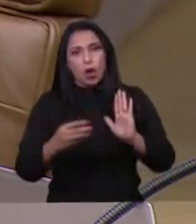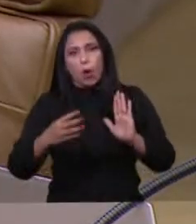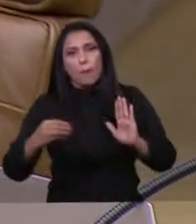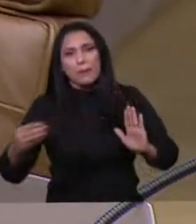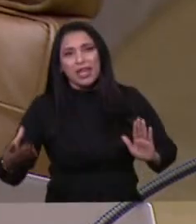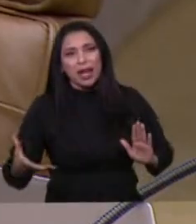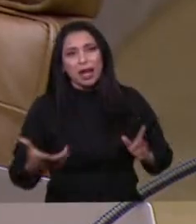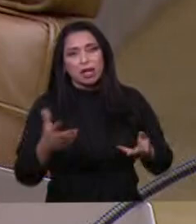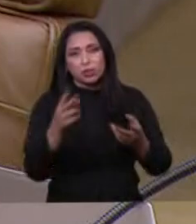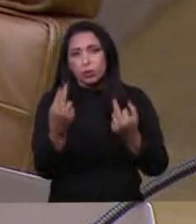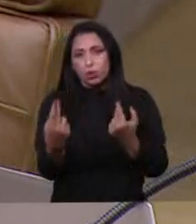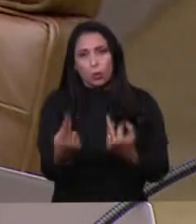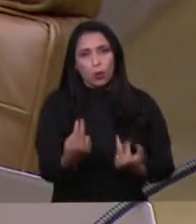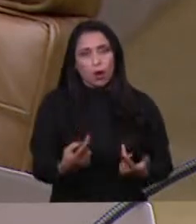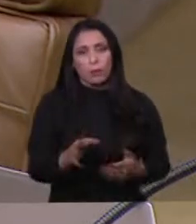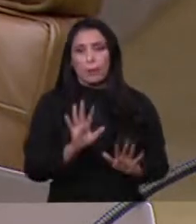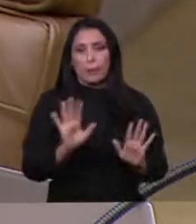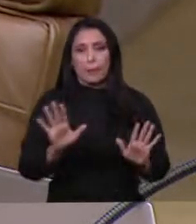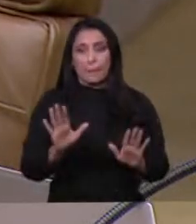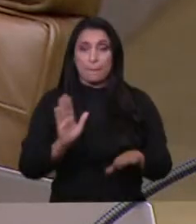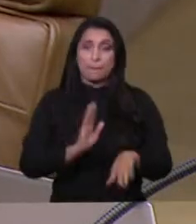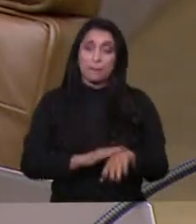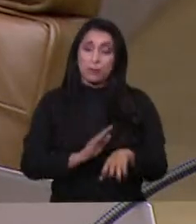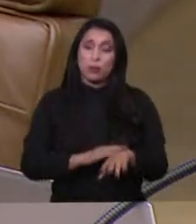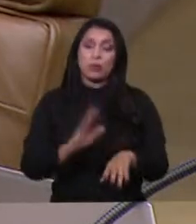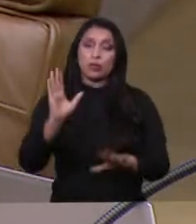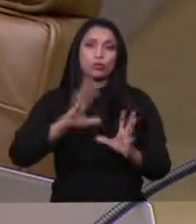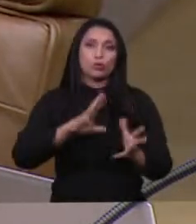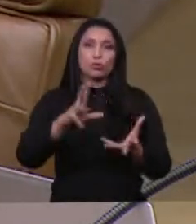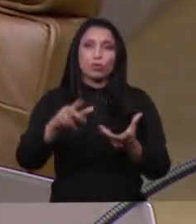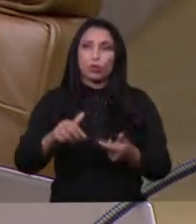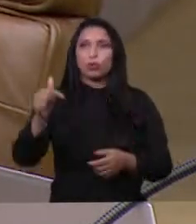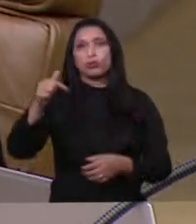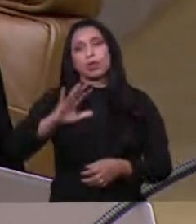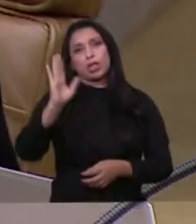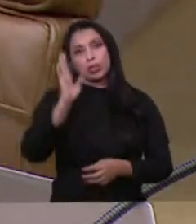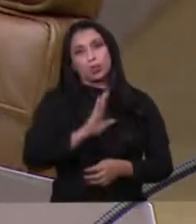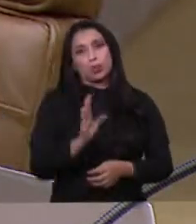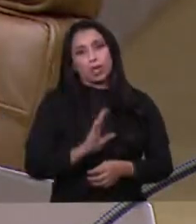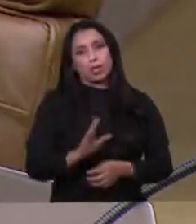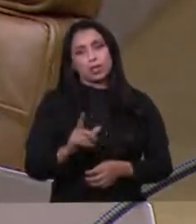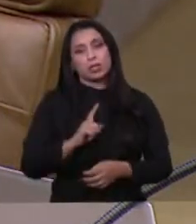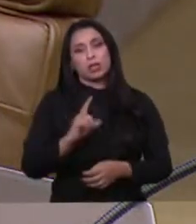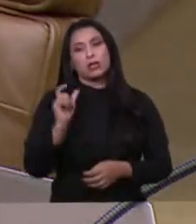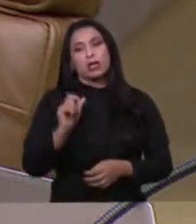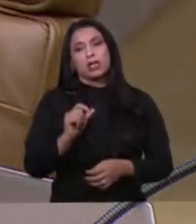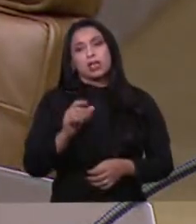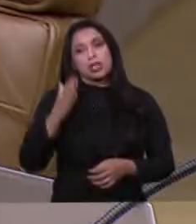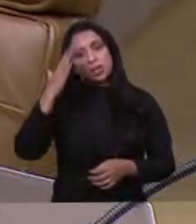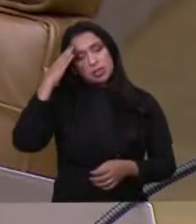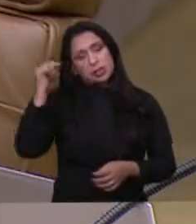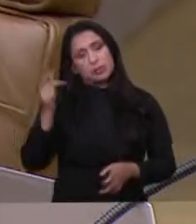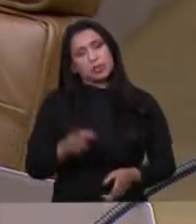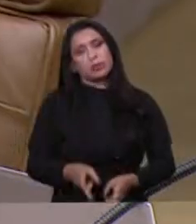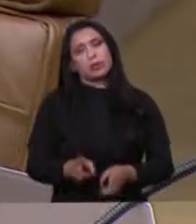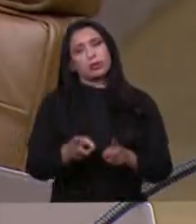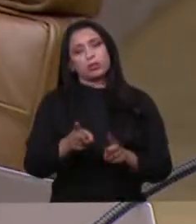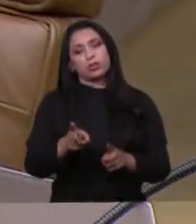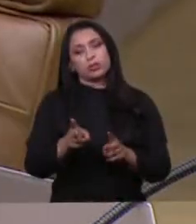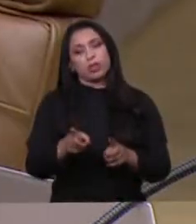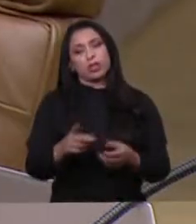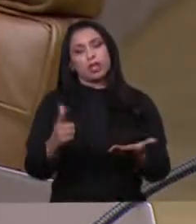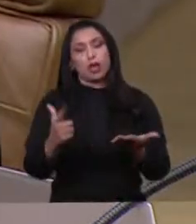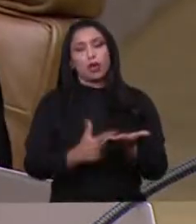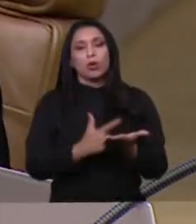nós estamos num momento no mundo e no Brasil em que sabemos que há uma continuidade disso. Eu cito um